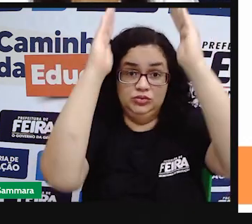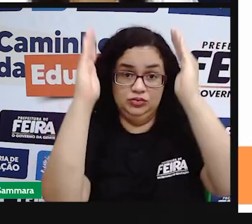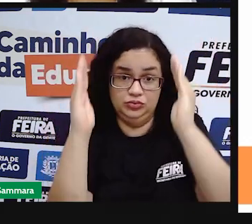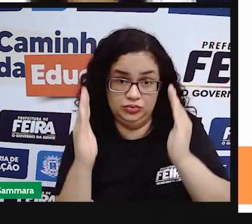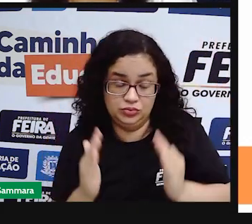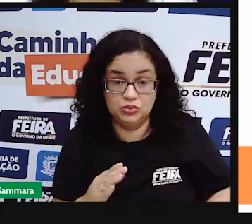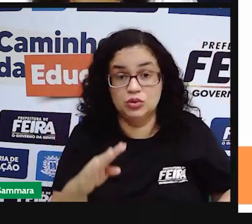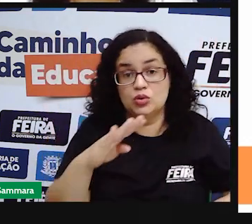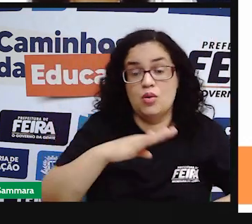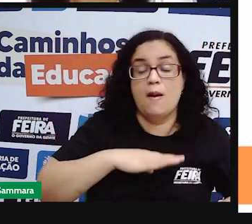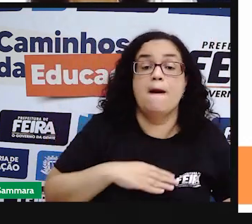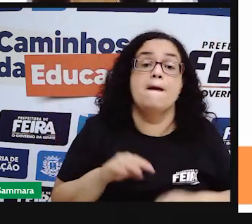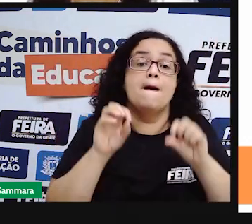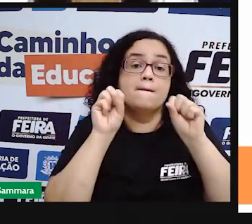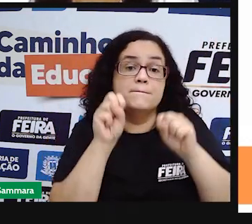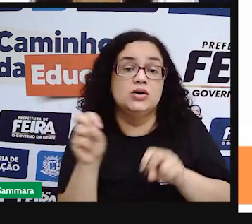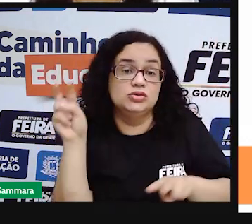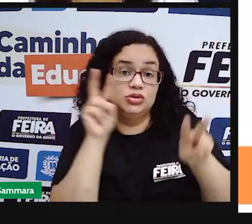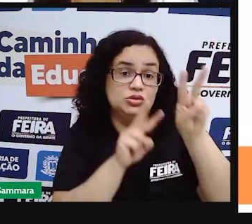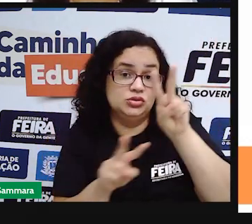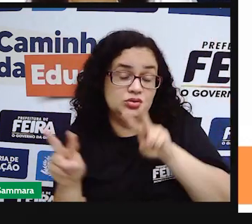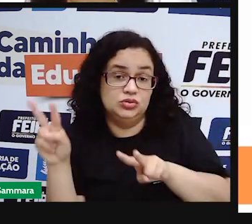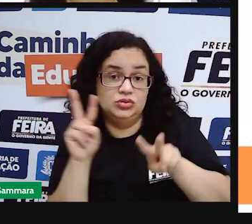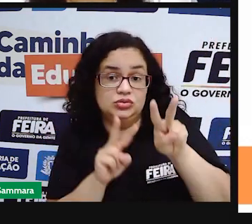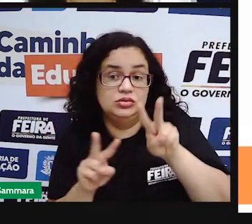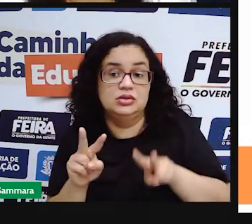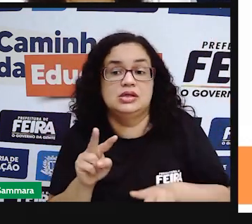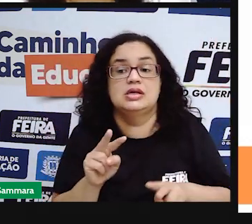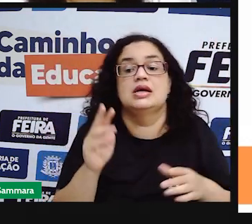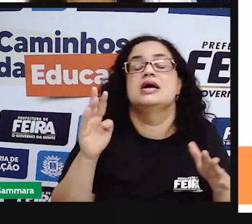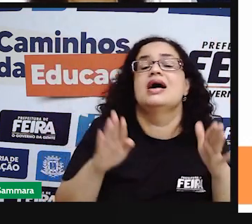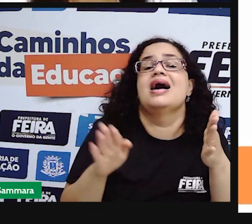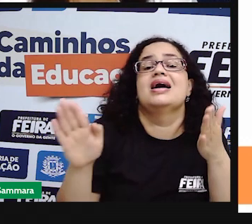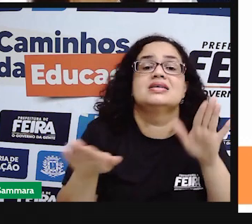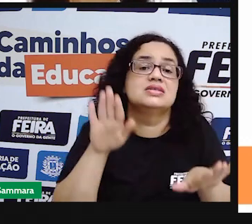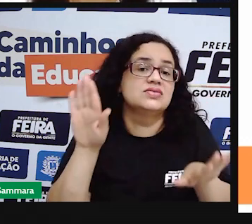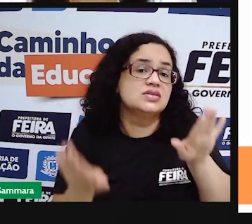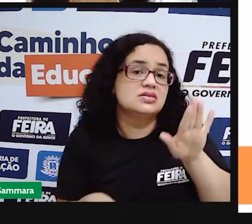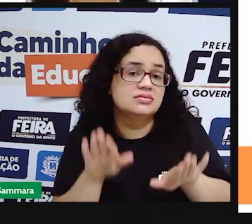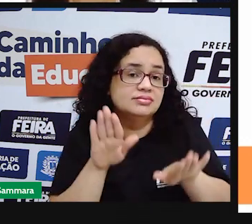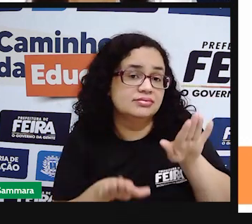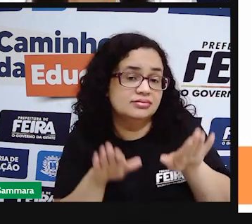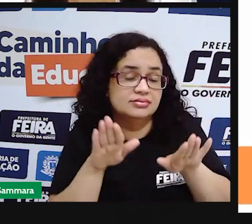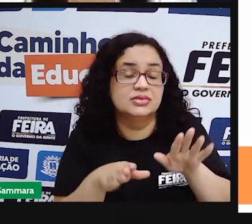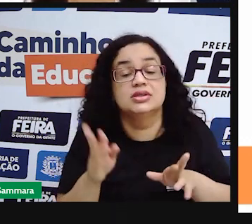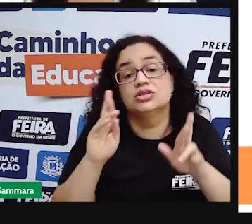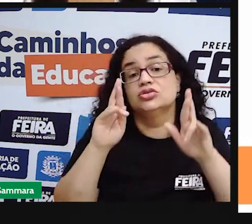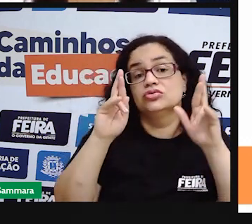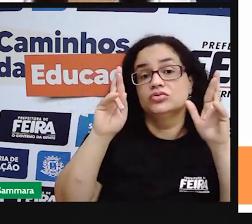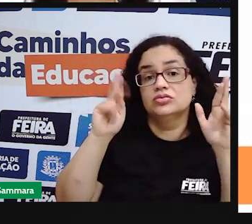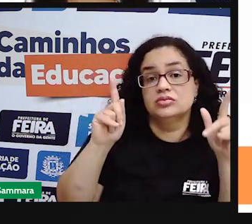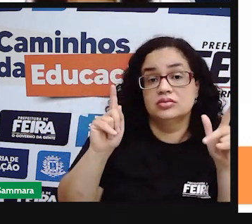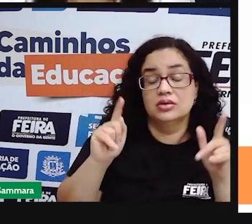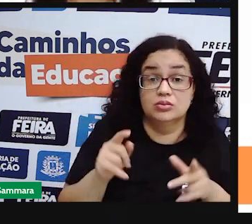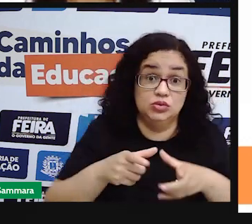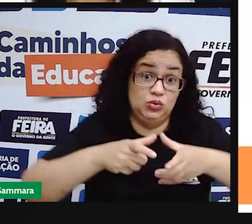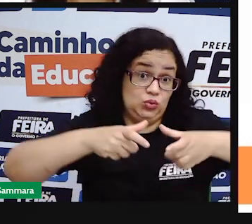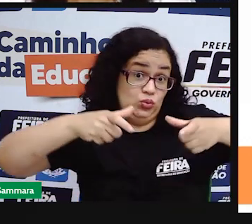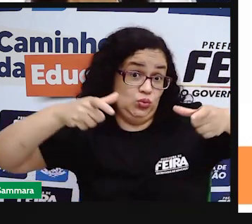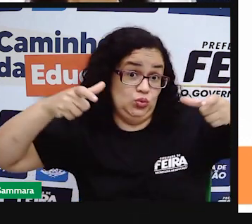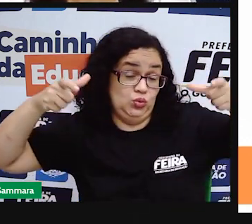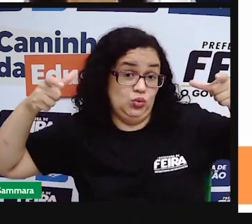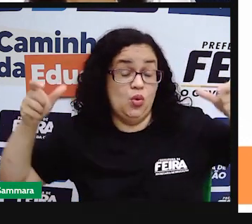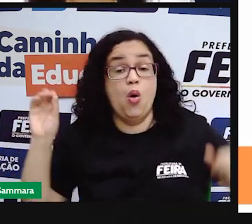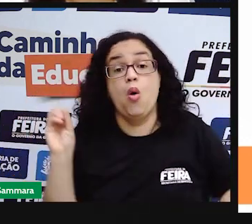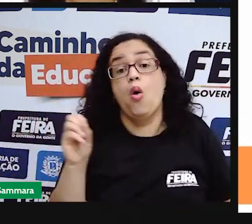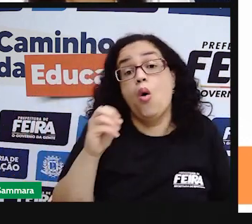não pode observar aí que as projeções, às vezes, aparecem de forma diferente. pode aparecer muito grande a projeção